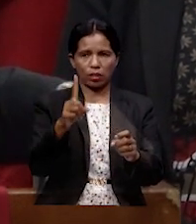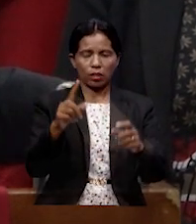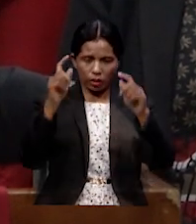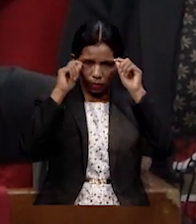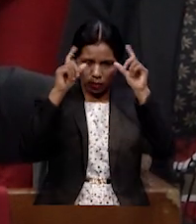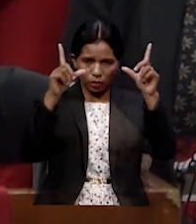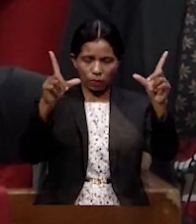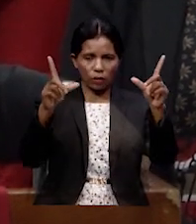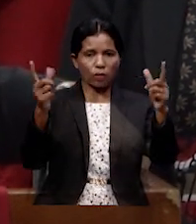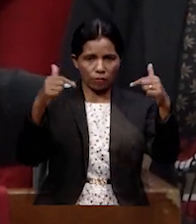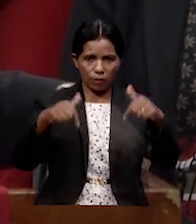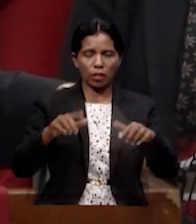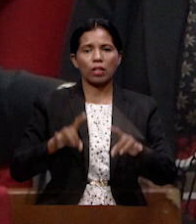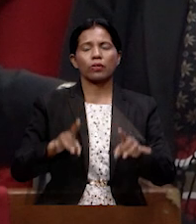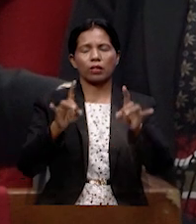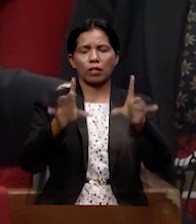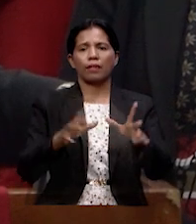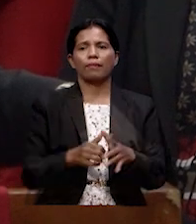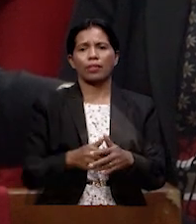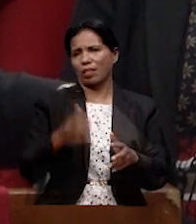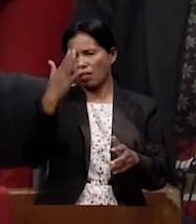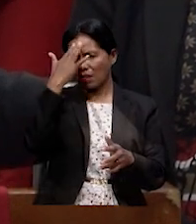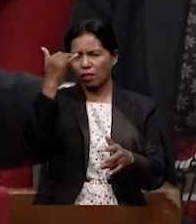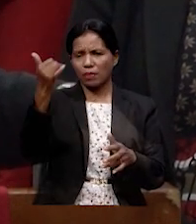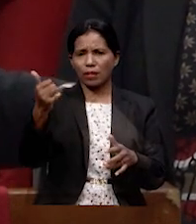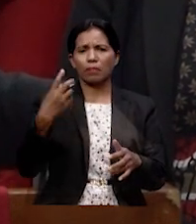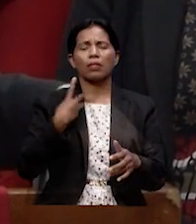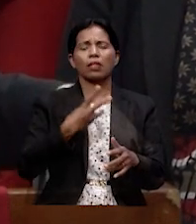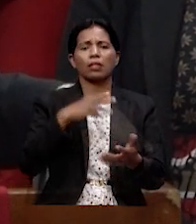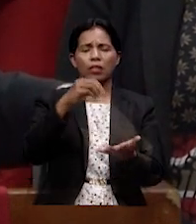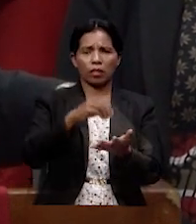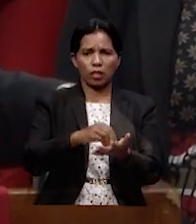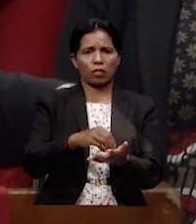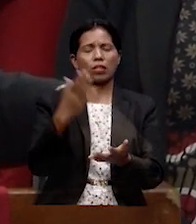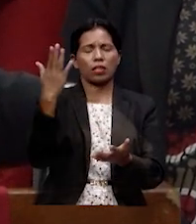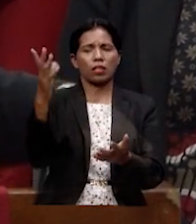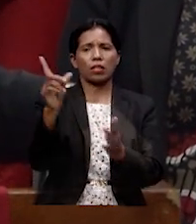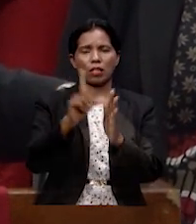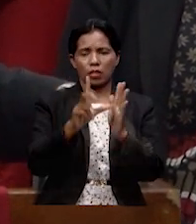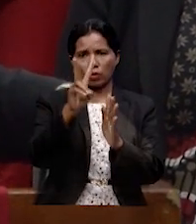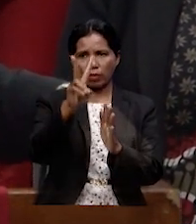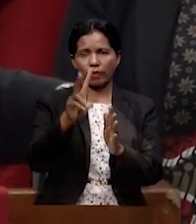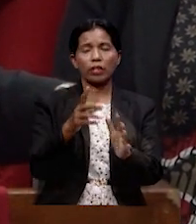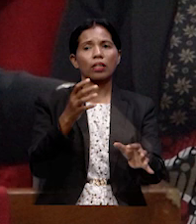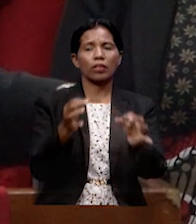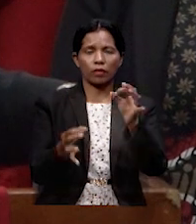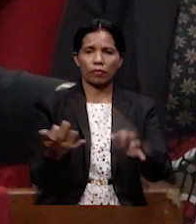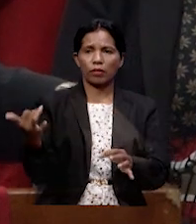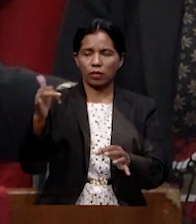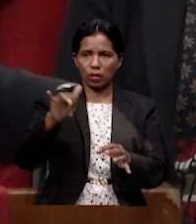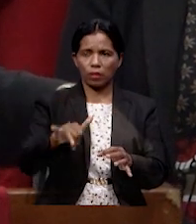Timor. Ora, tambah saya dia mak ita tau ya tratar do rua ni. Quando, sirene be